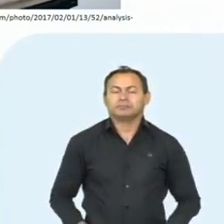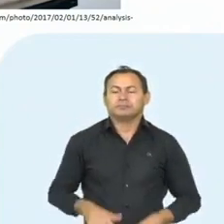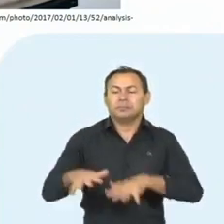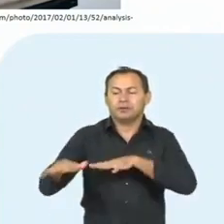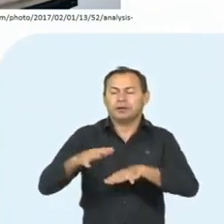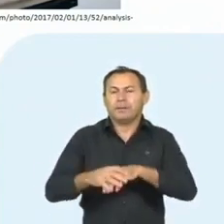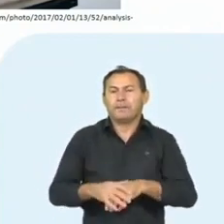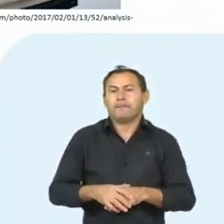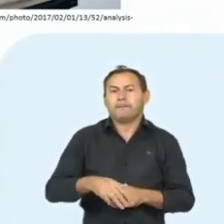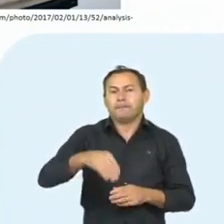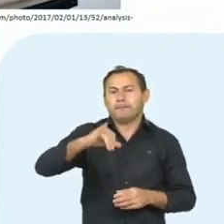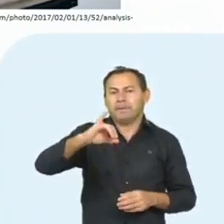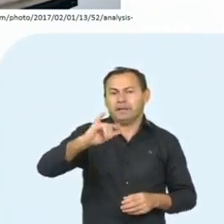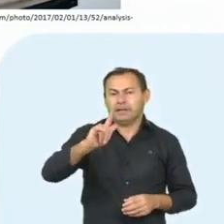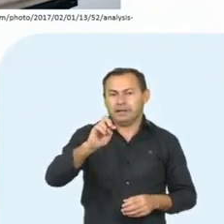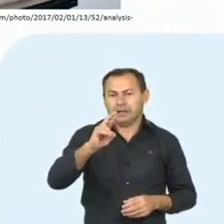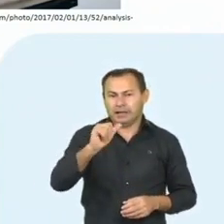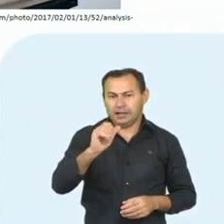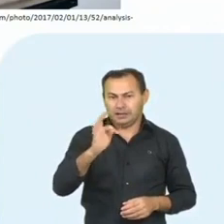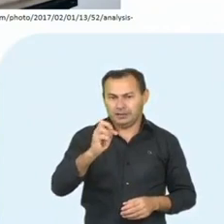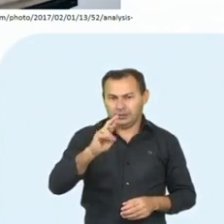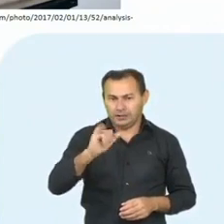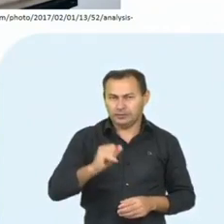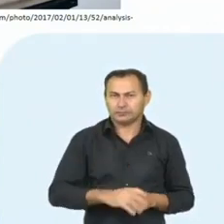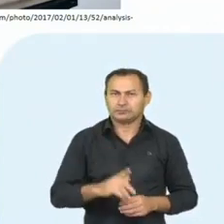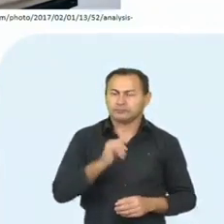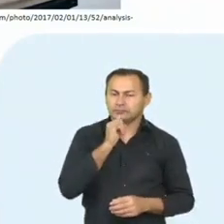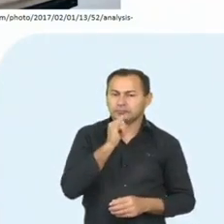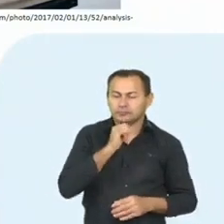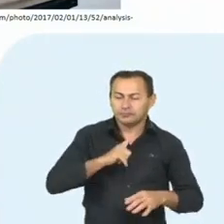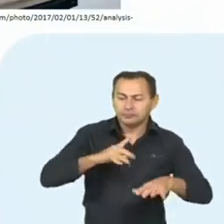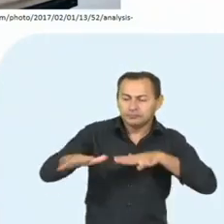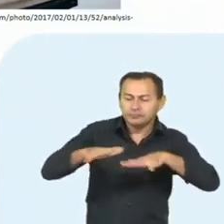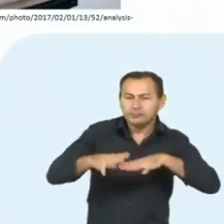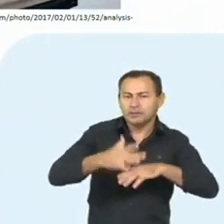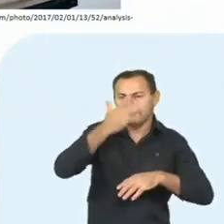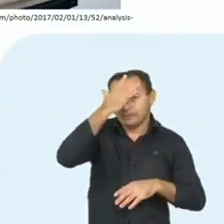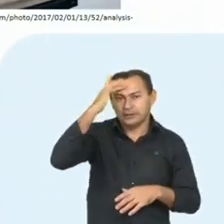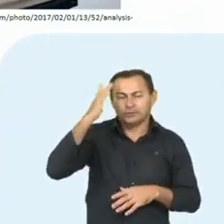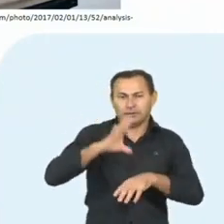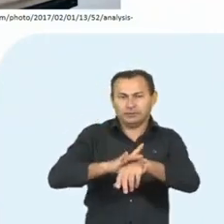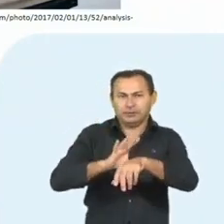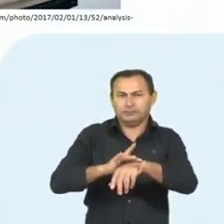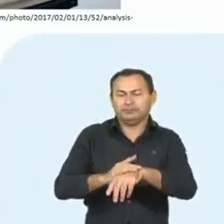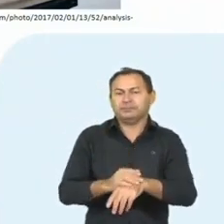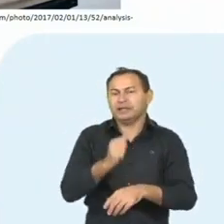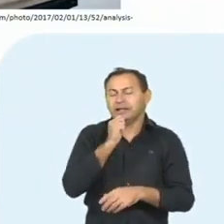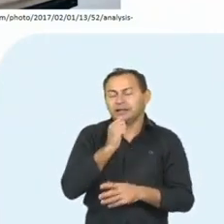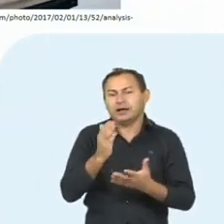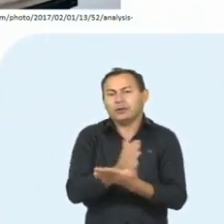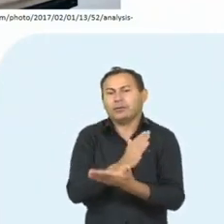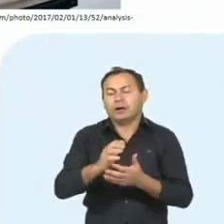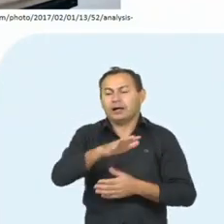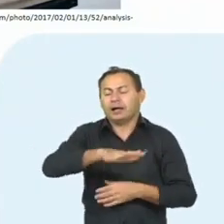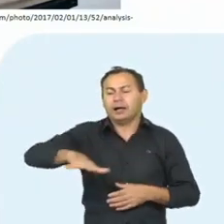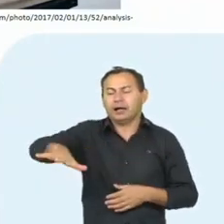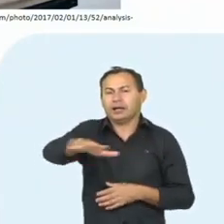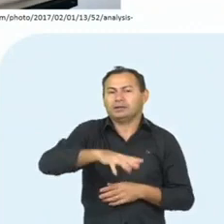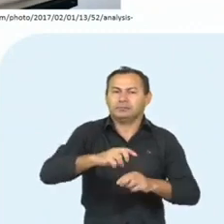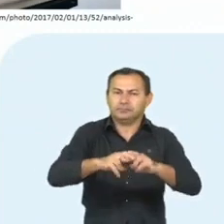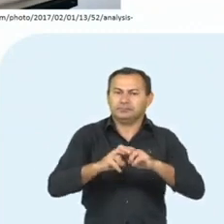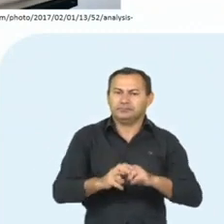Movimentos migratórios. Então, quando você tem a movimentação de pessoas doentes em determinadas áreas,